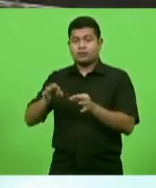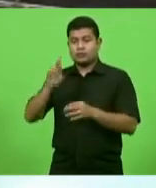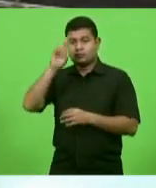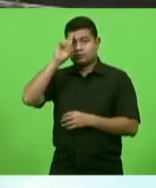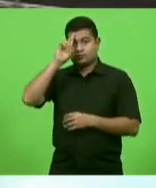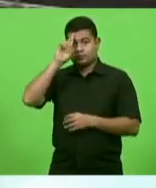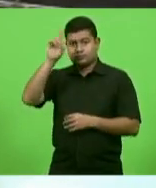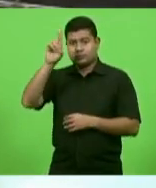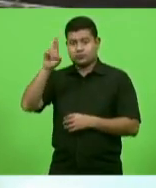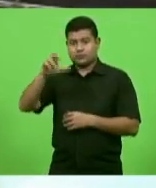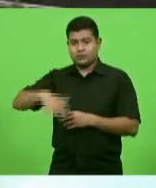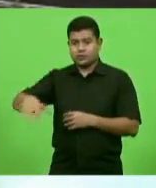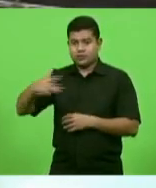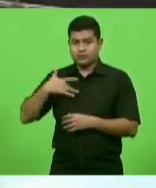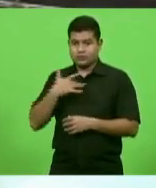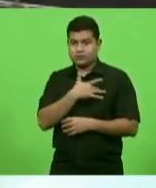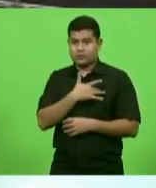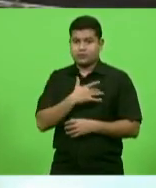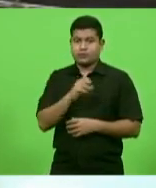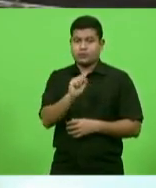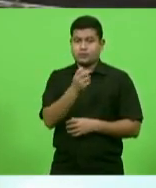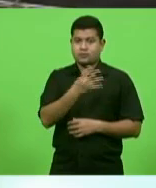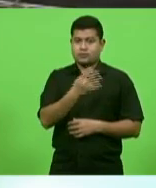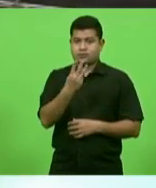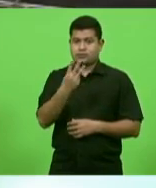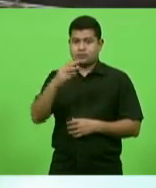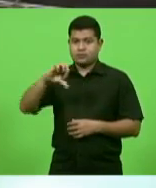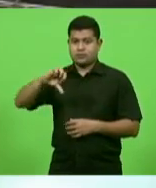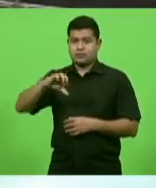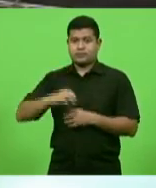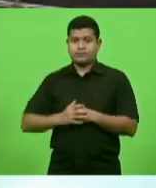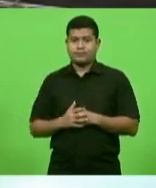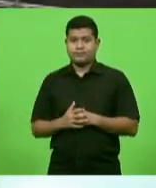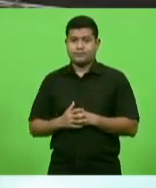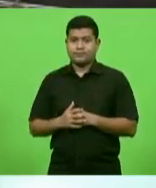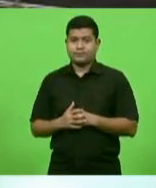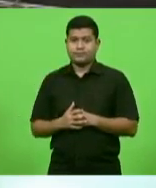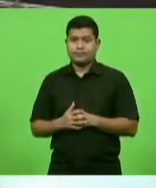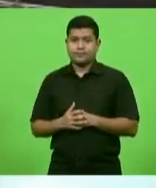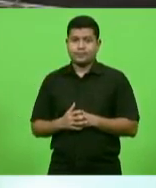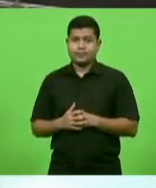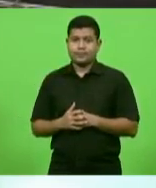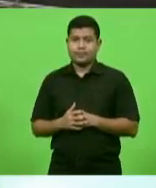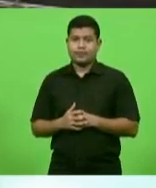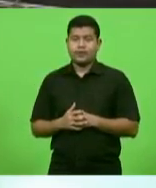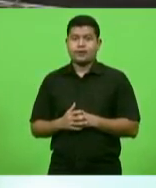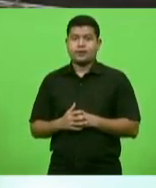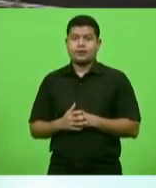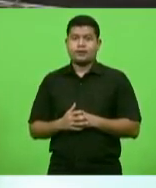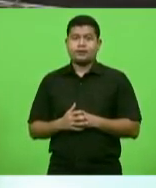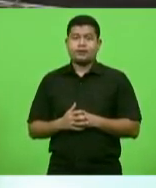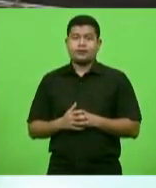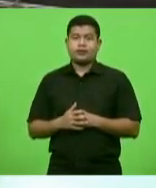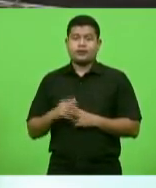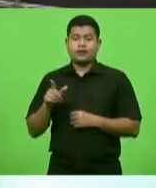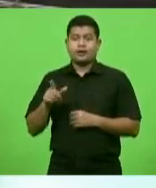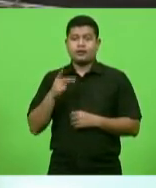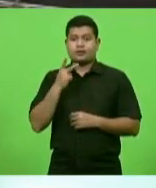folhas folha 84 39 fechados um abraço